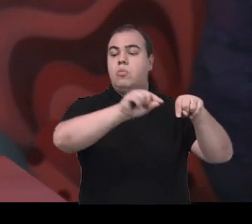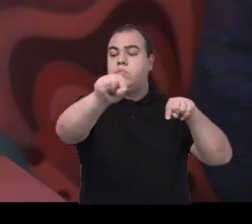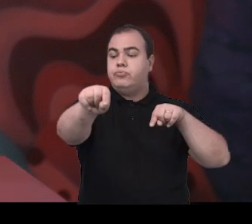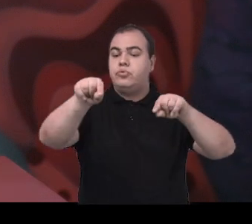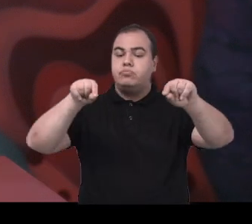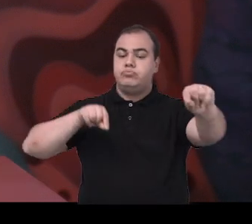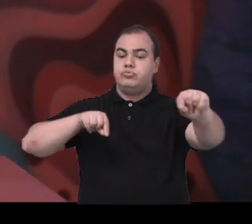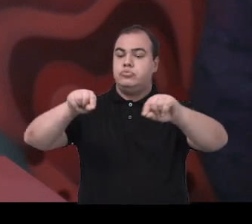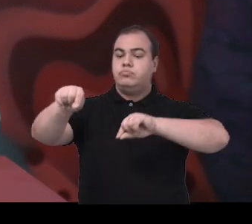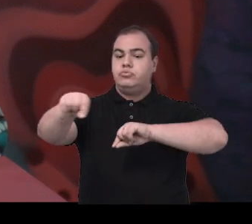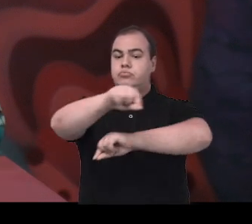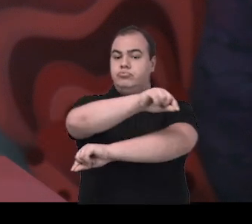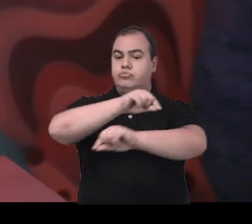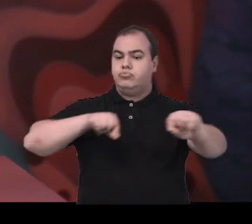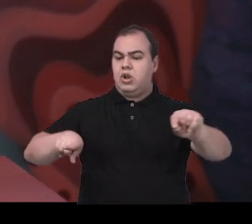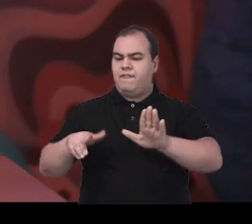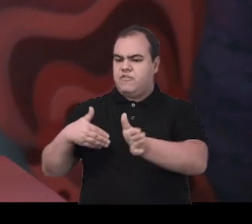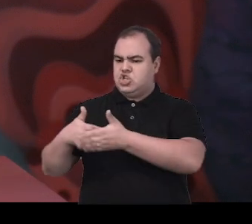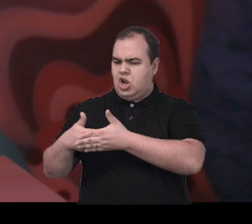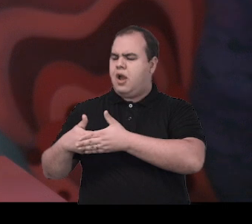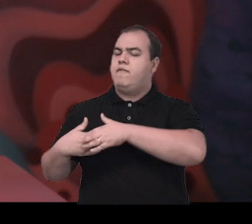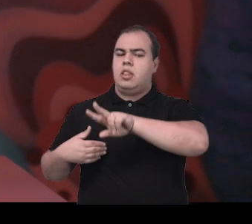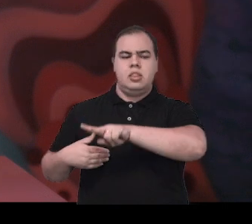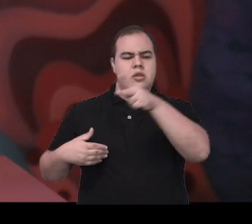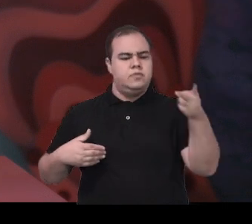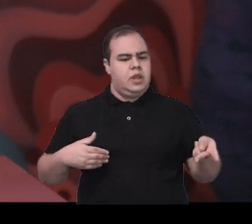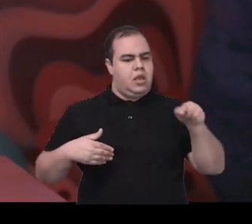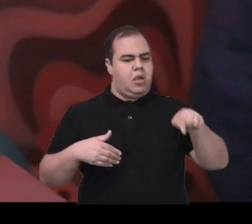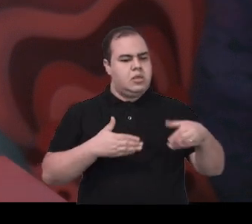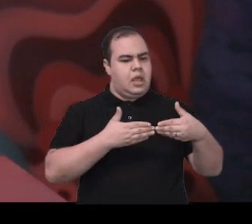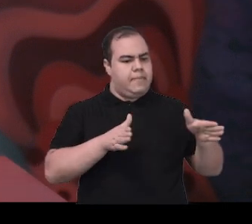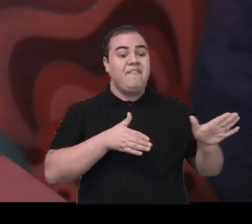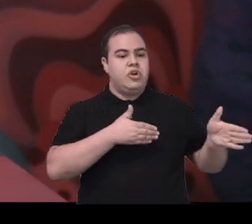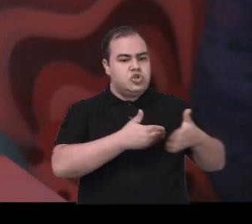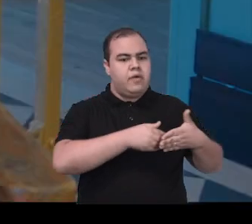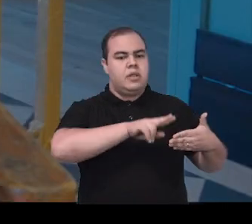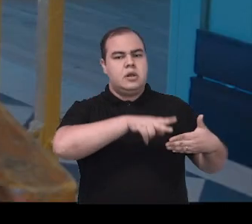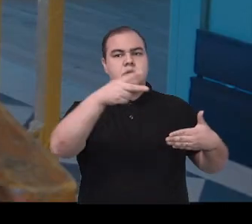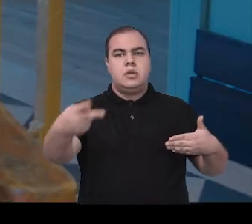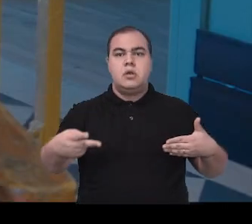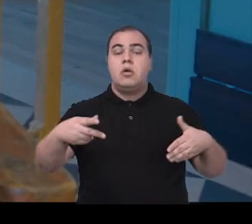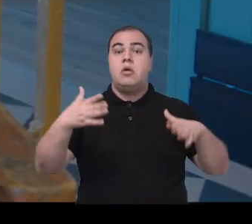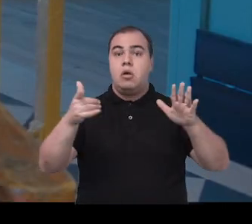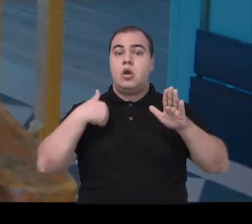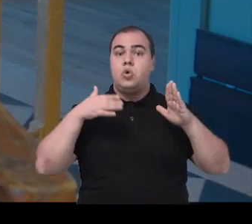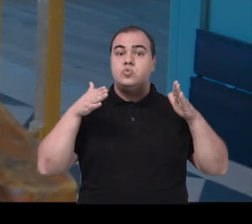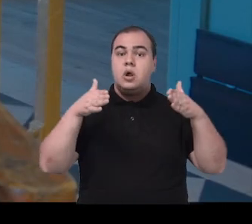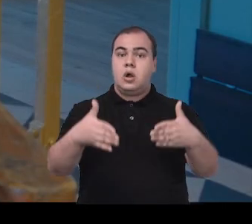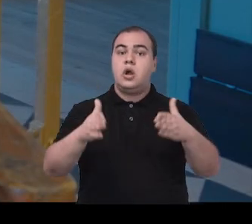psiquiátrico para hospital psiquiátrico. Então fechava um e ia transferido para outro. Depois fechava o outro e ia transferido para outro. Quando eu